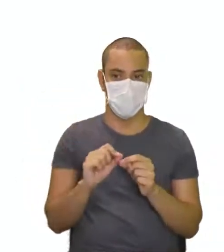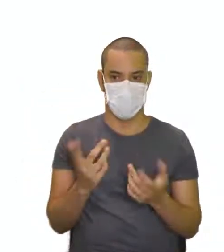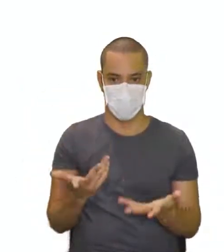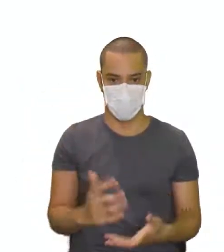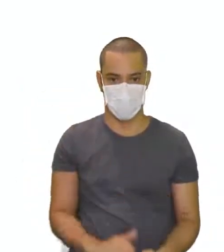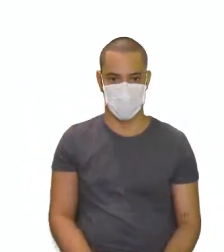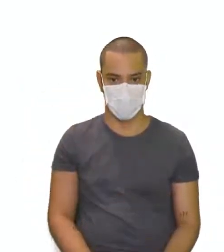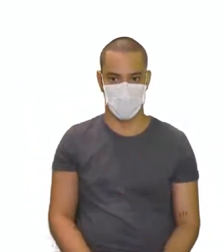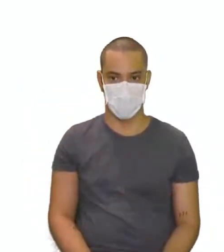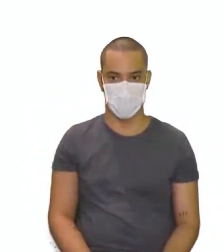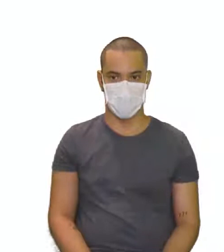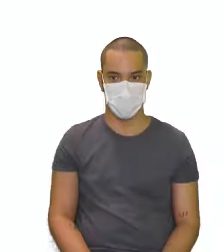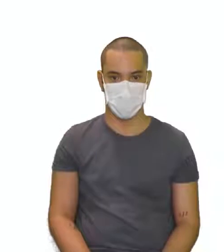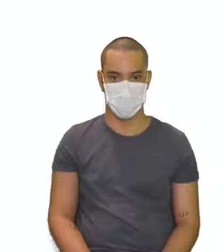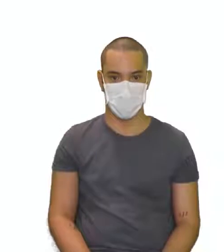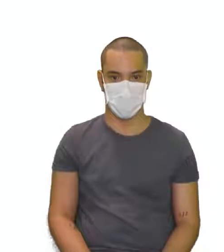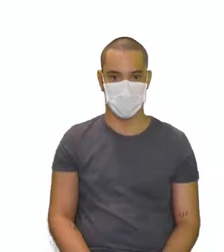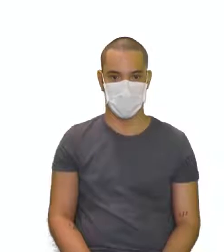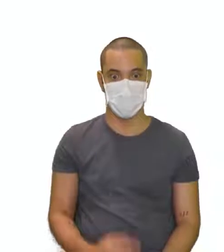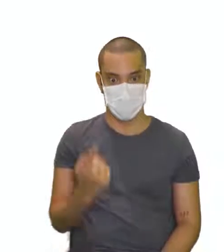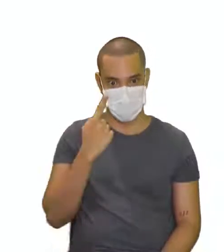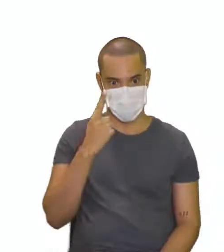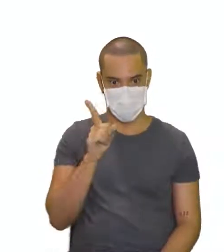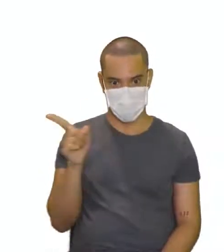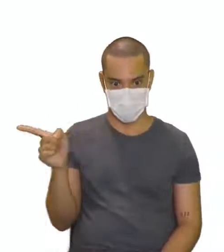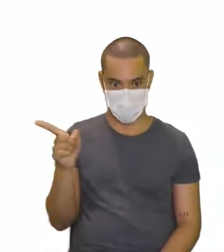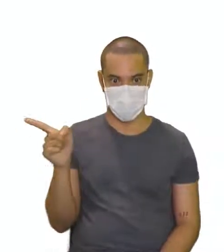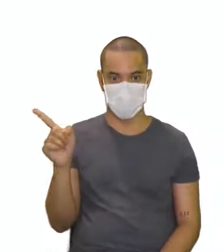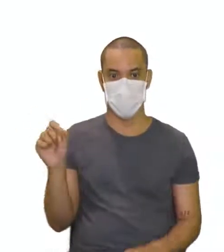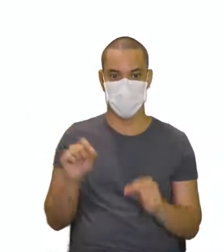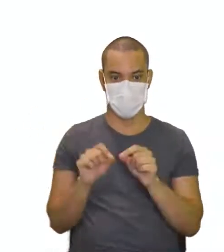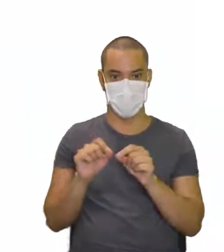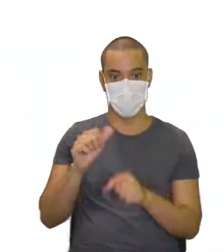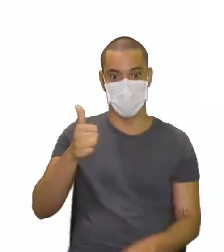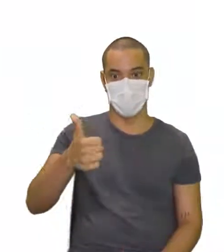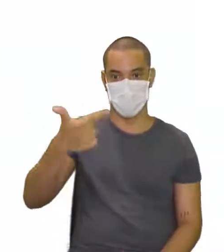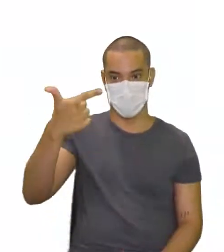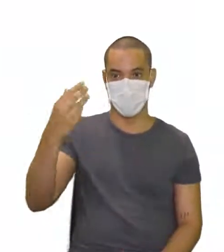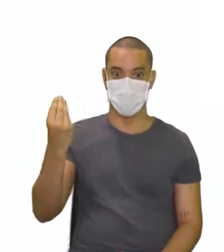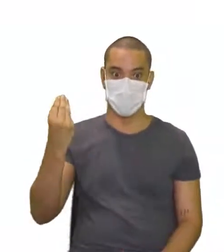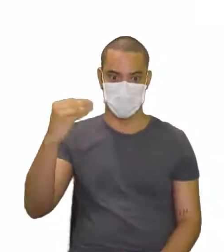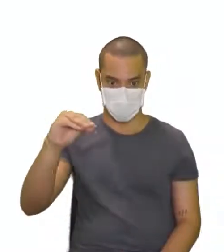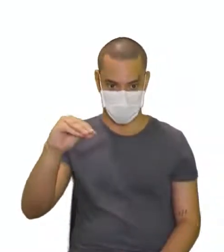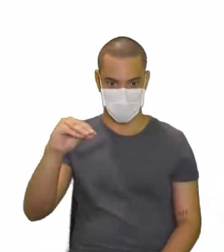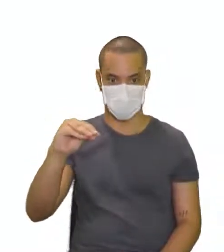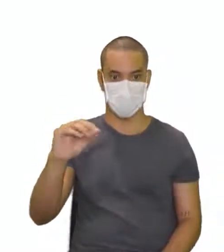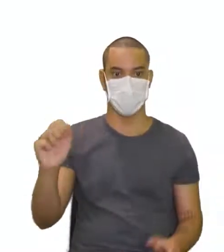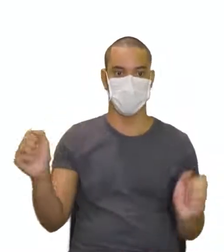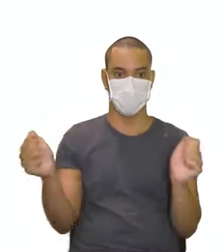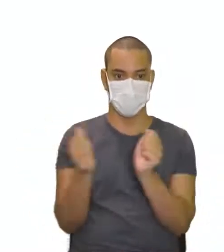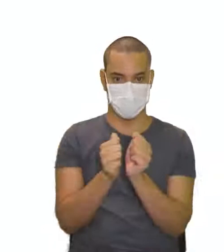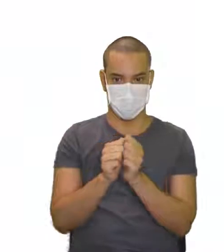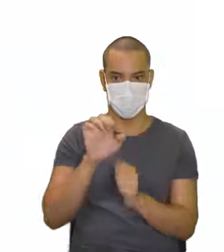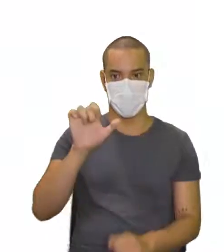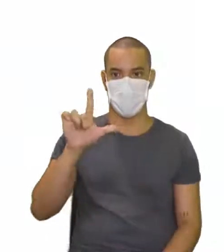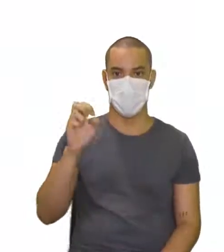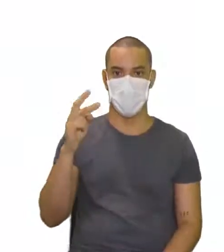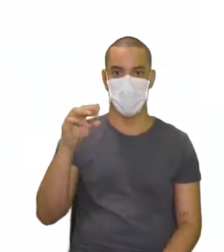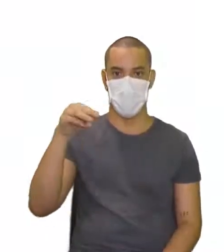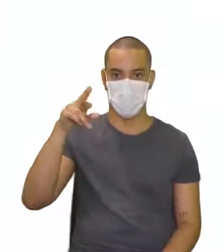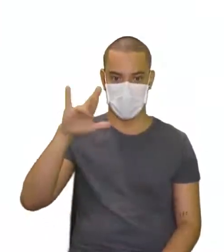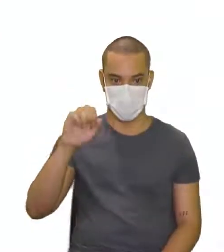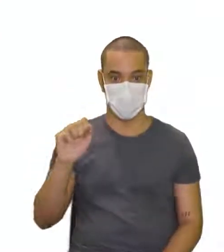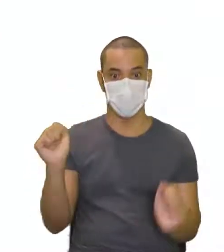curto. Nós vamos substituir aqui, ó, o 12, como vocês podem ver, daqui da eletromotriz, e a corrente de curto, que ela